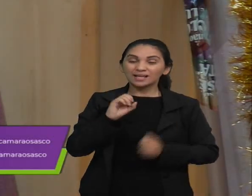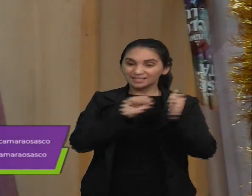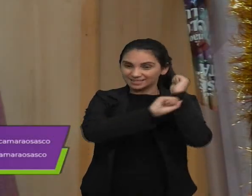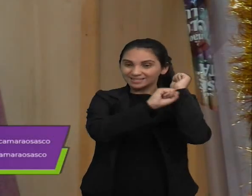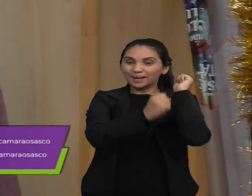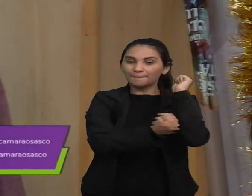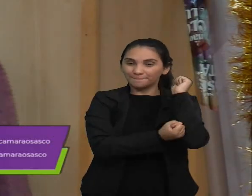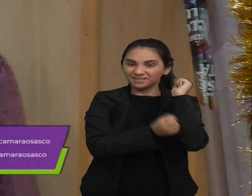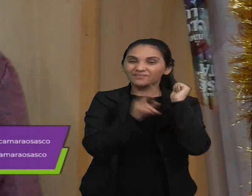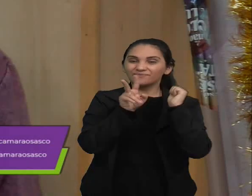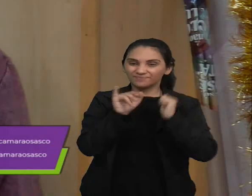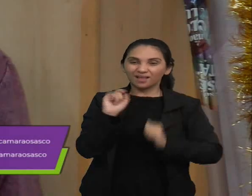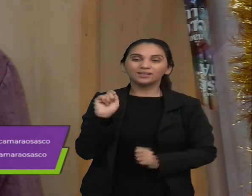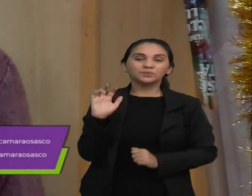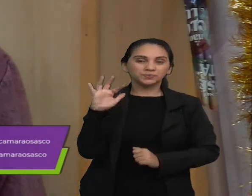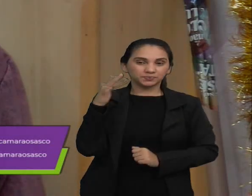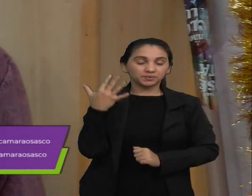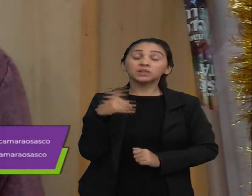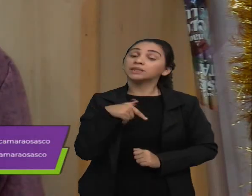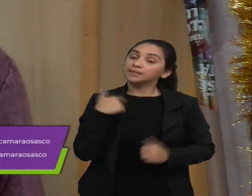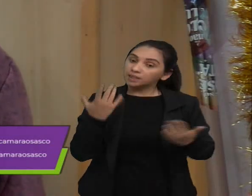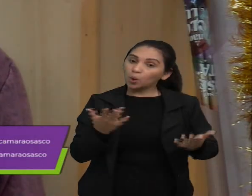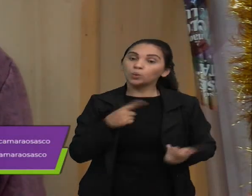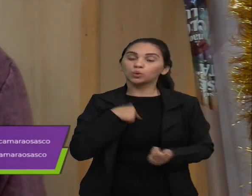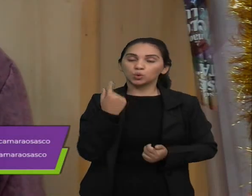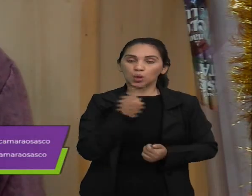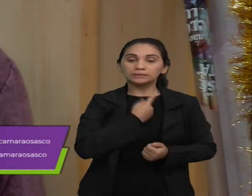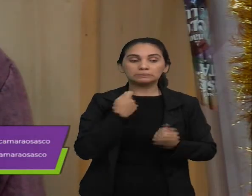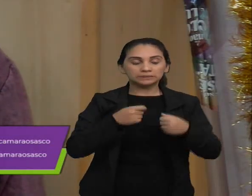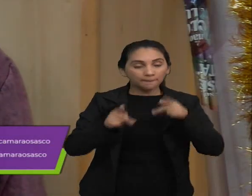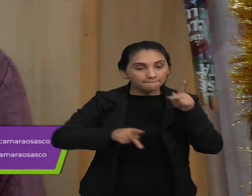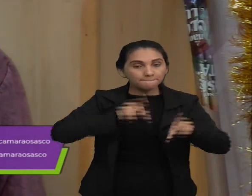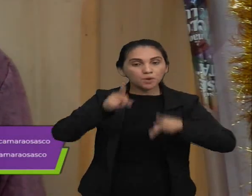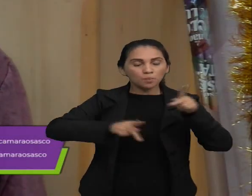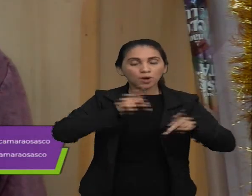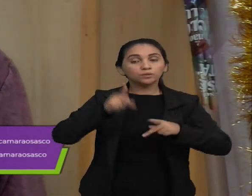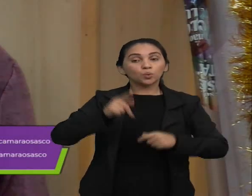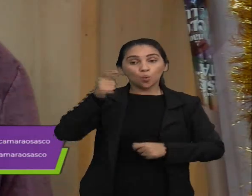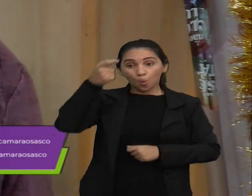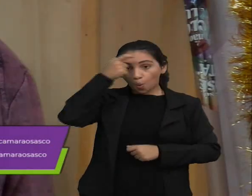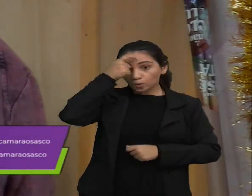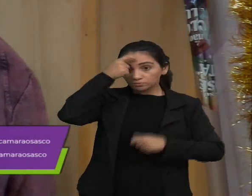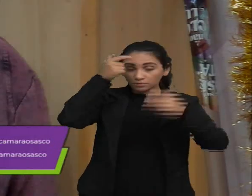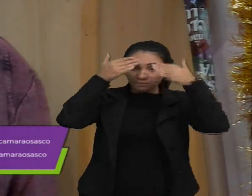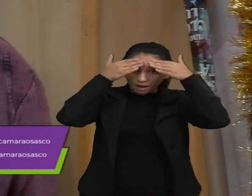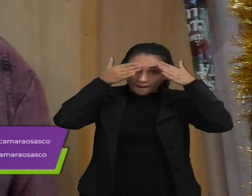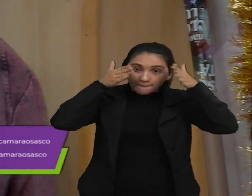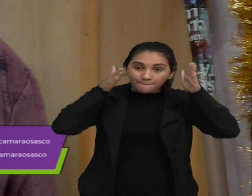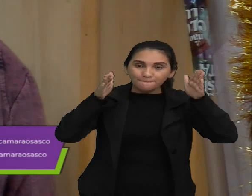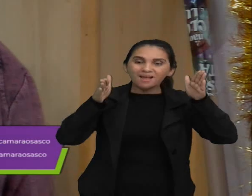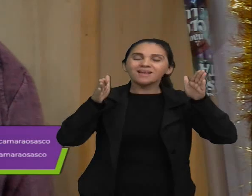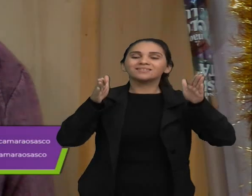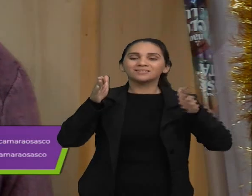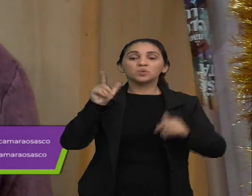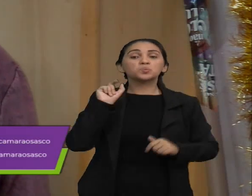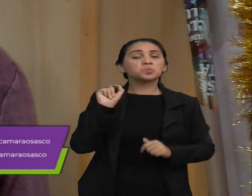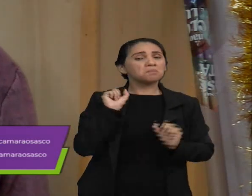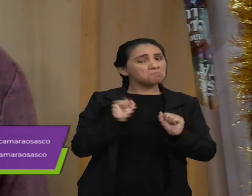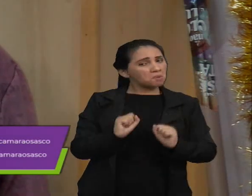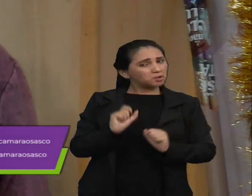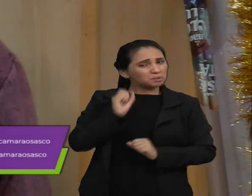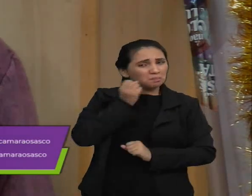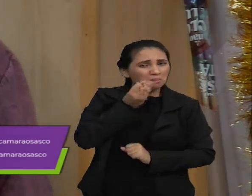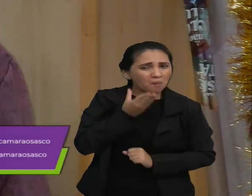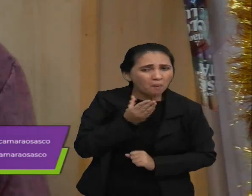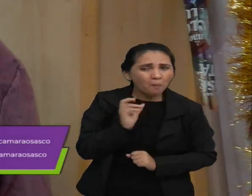vai passar por isso. E a gente tem que ter a população consciente das consequências do que ele quer fazer.